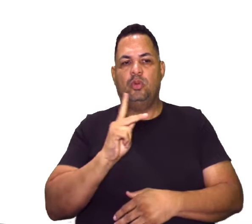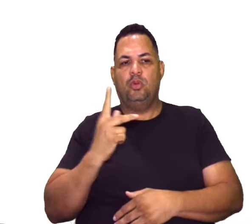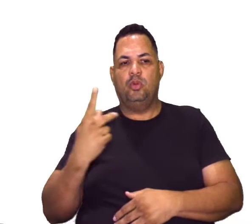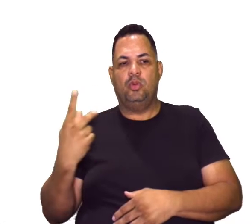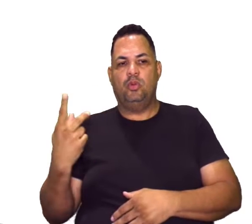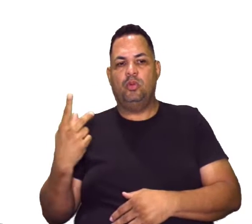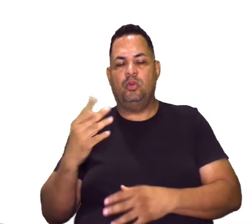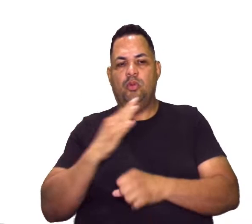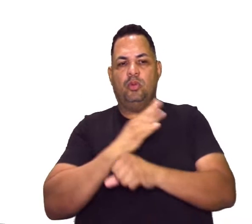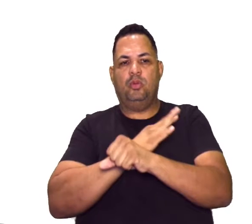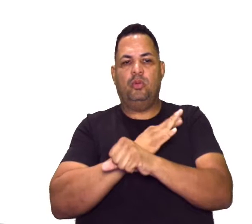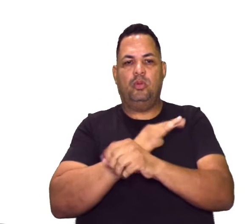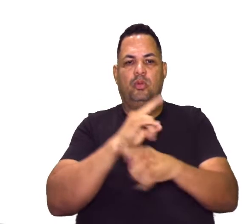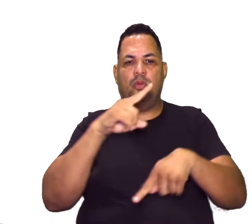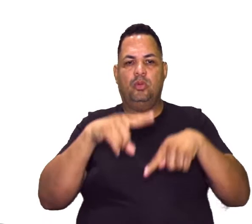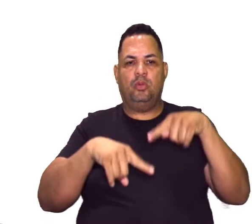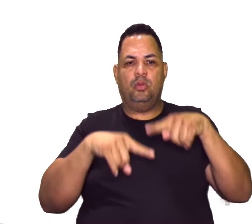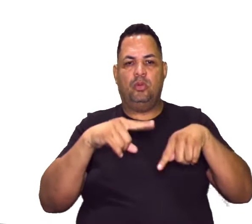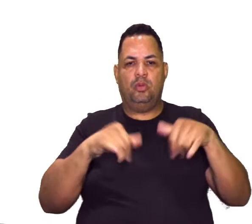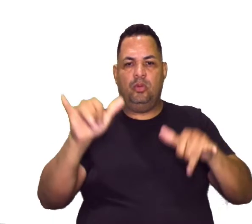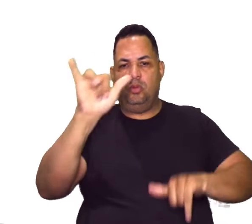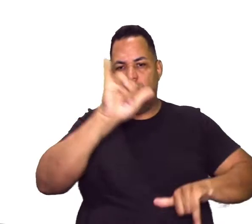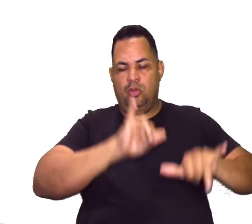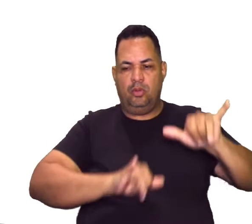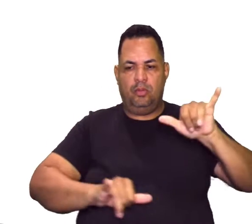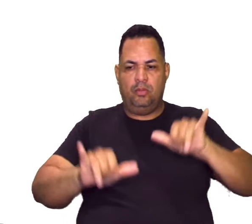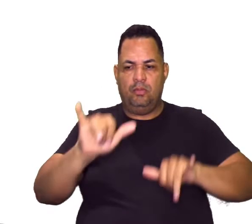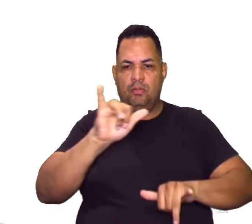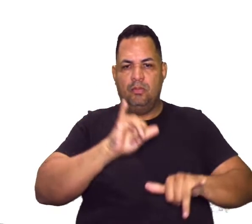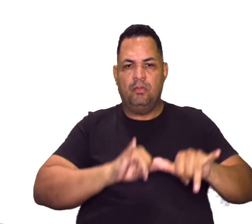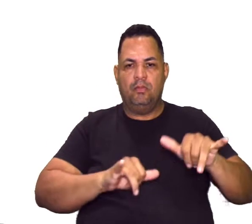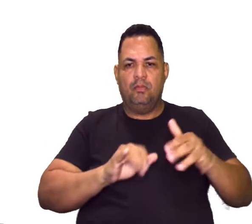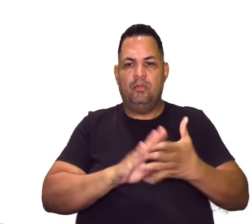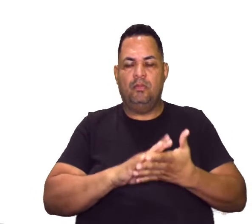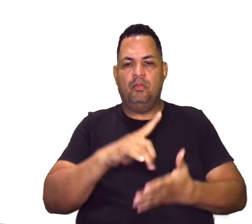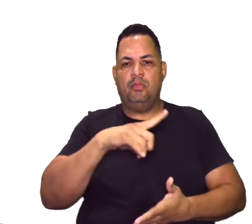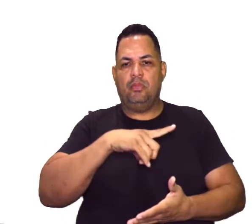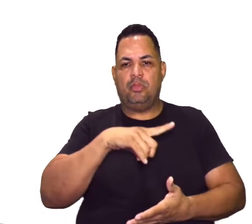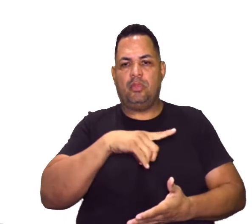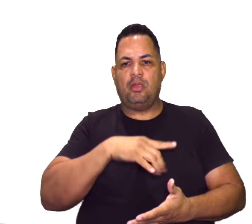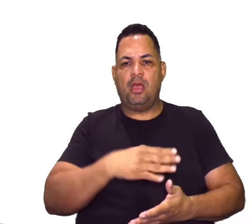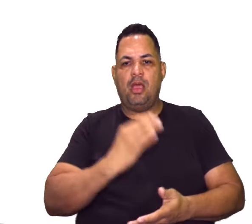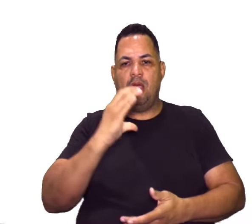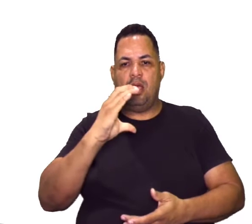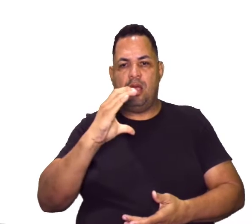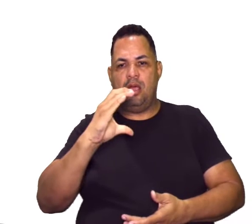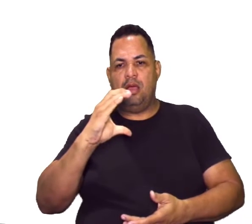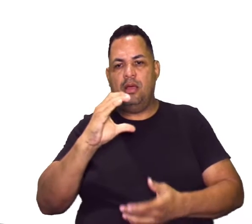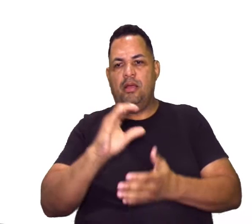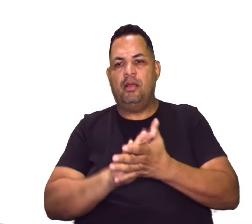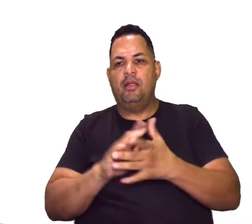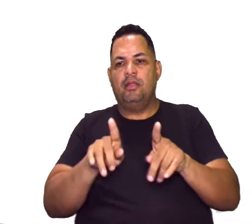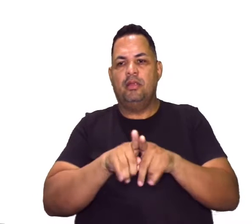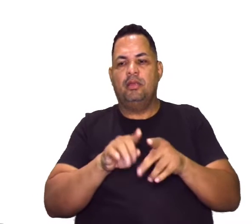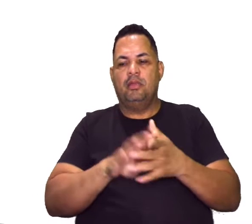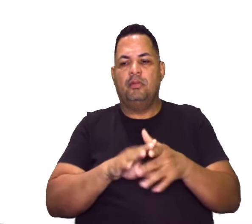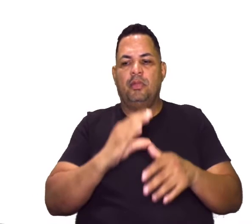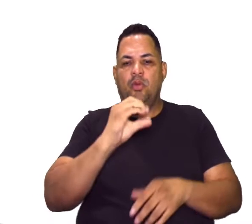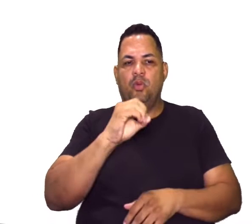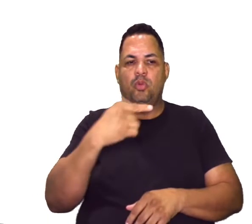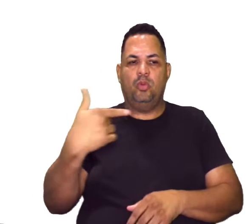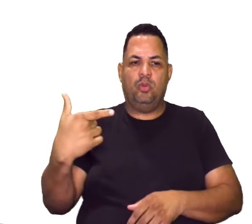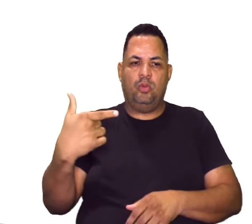hidrogênios ácidos, quanto aos elementos químicos e a presença de carbono e a presença de